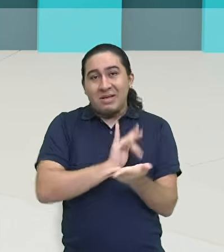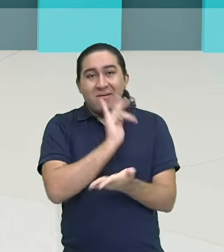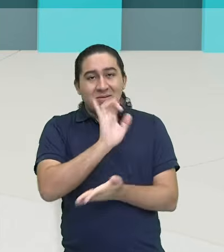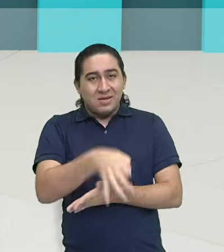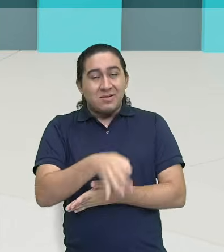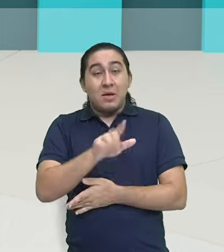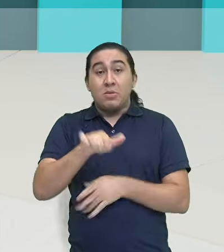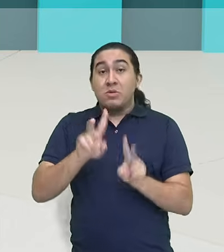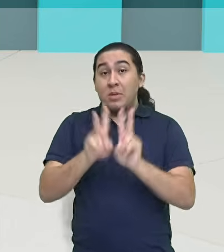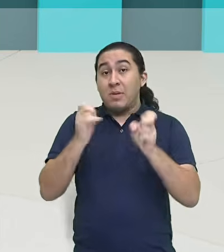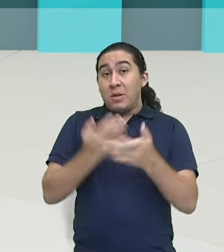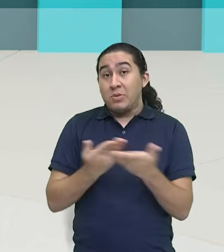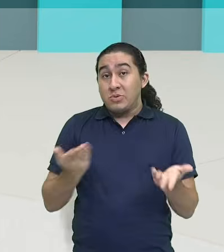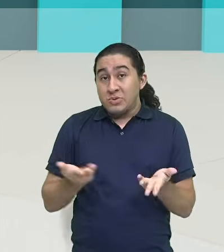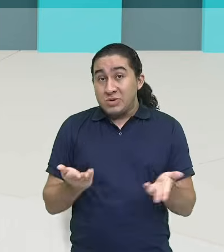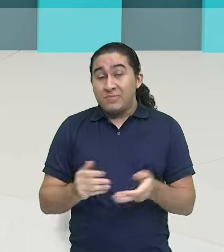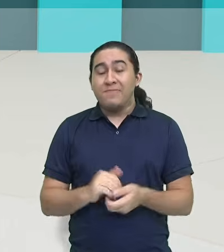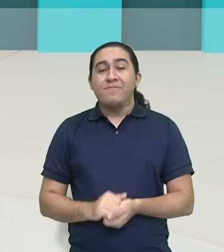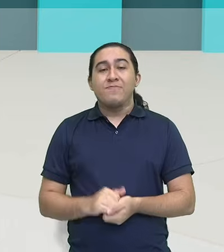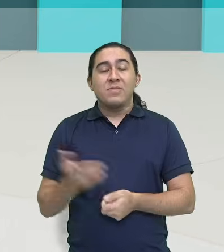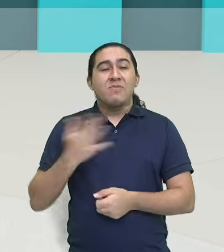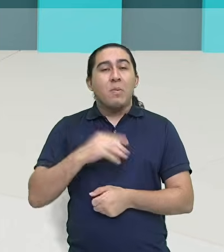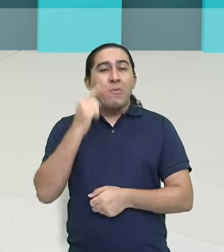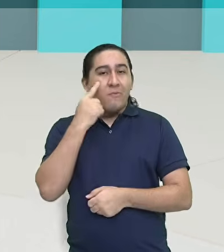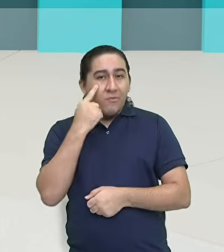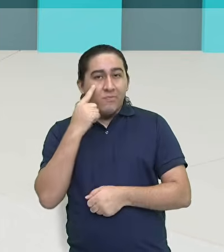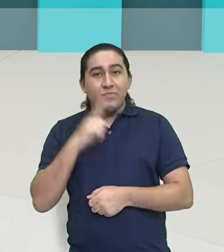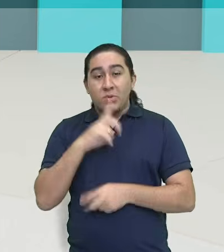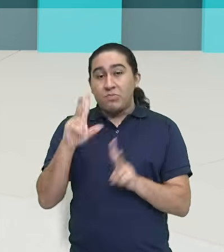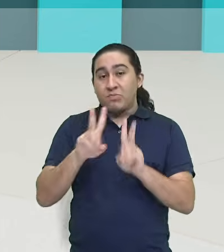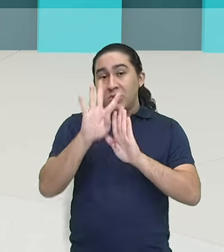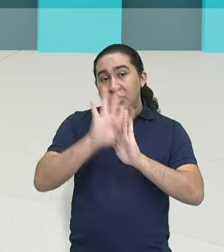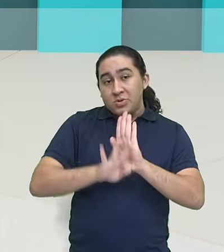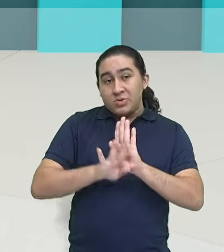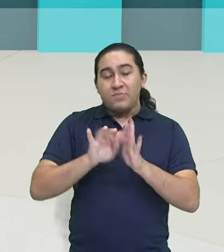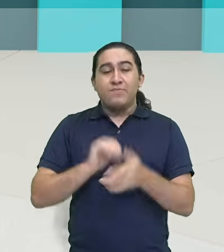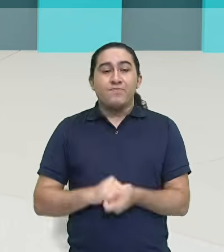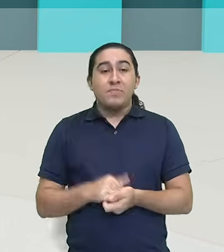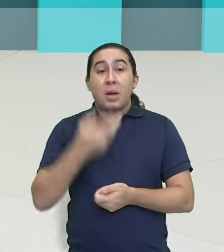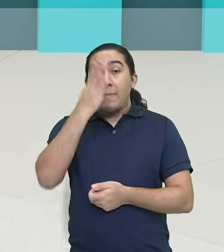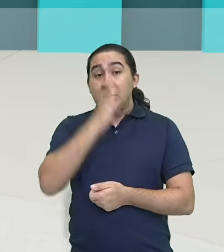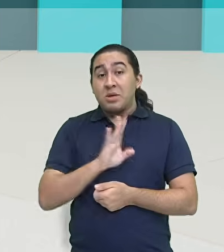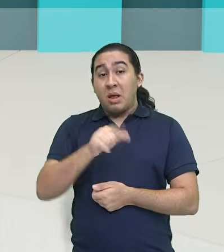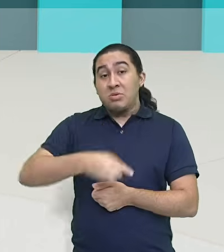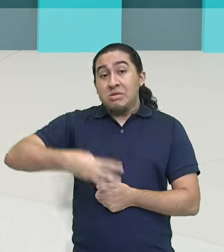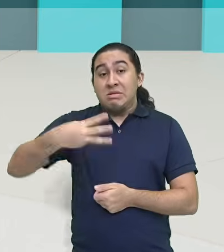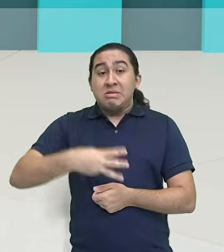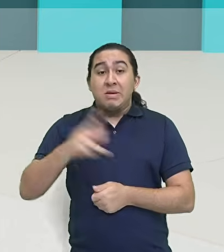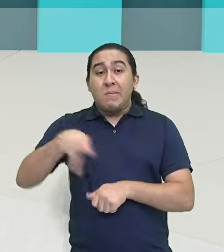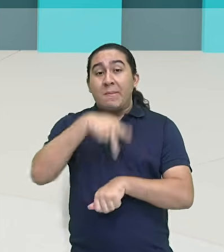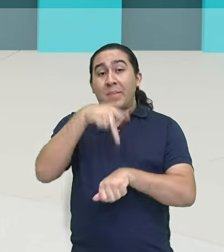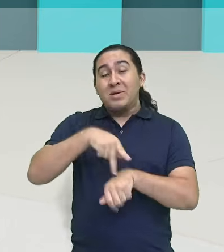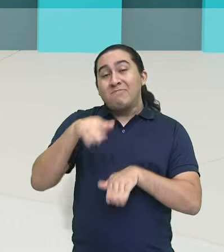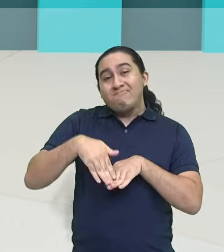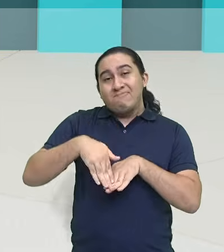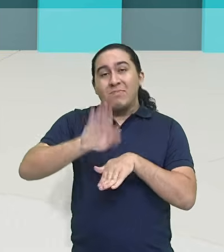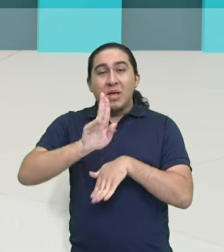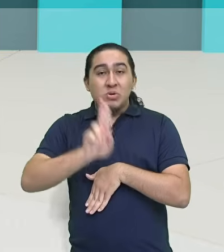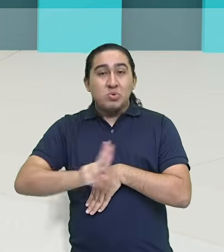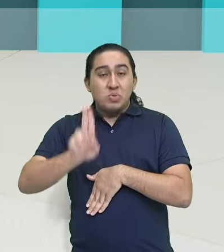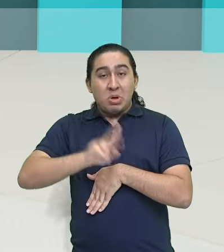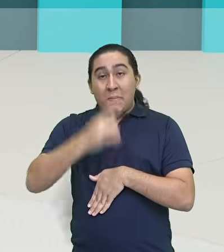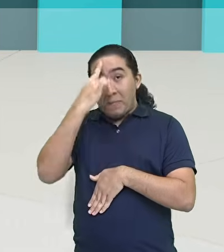é o tema desta aula, tá bom? Então, vamos verificar aqui o nosso texto. Brasil é o terceiro país com